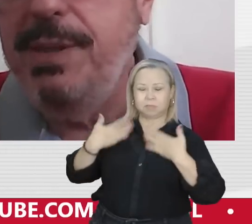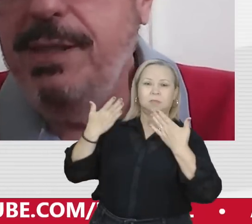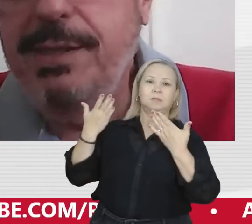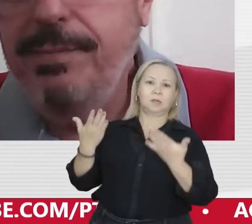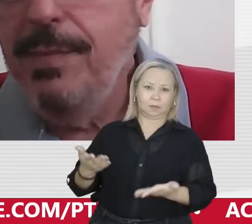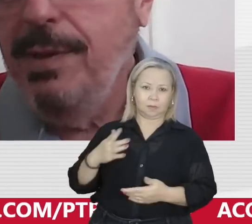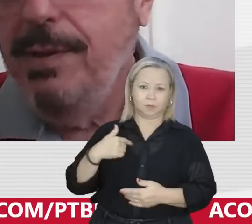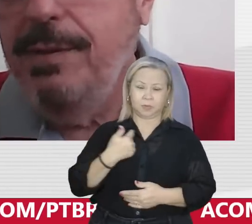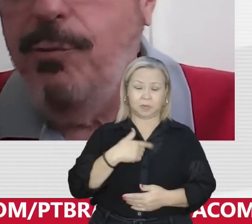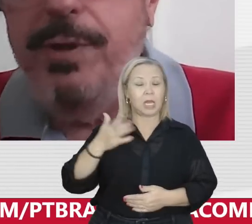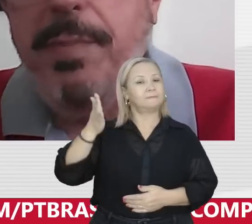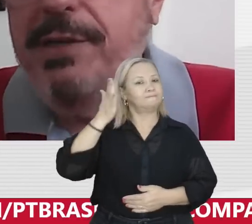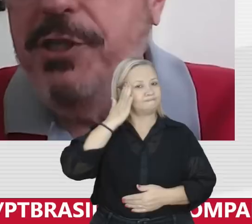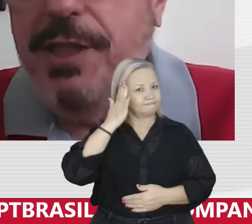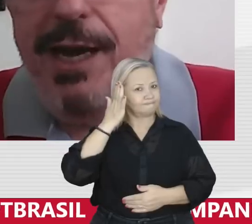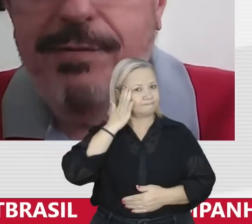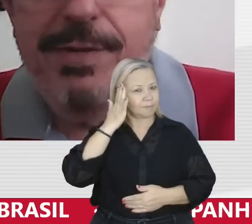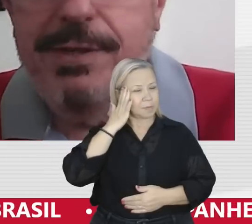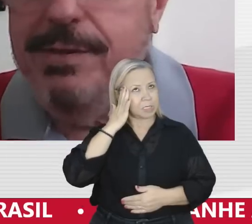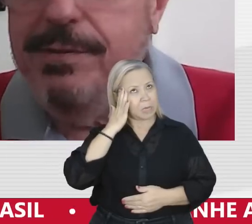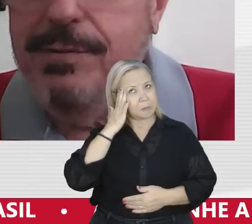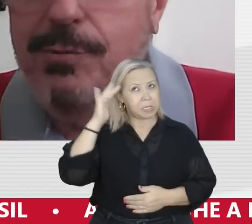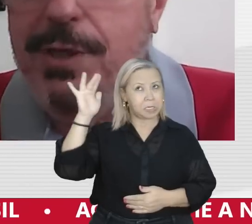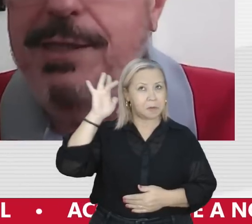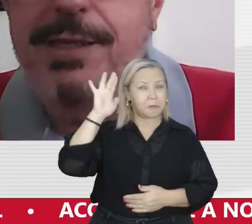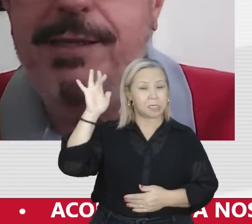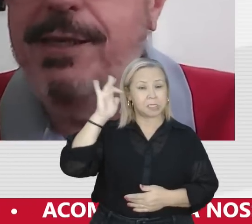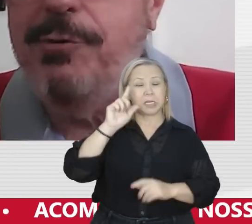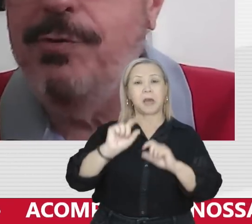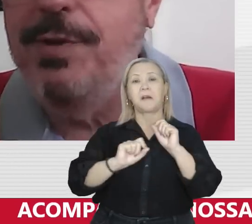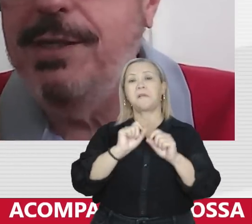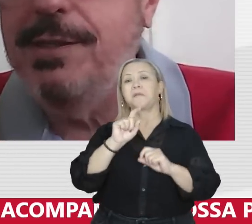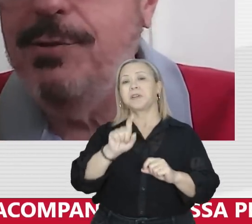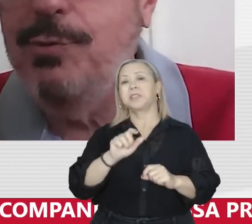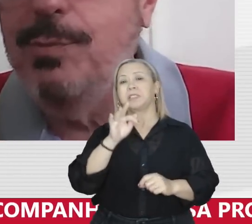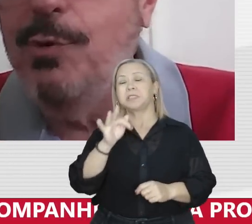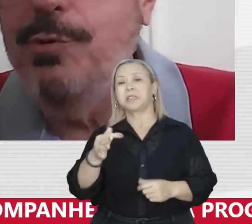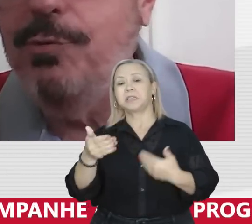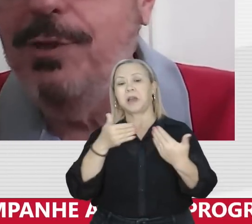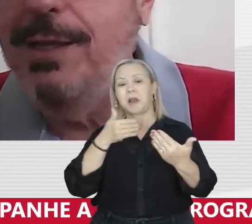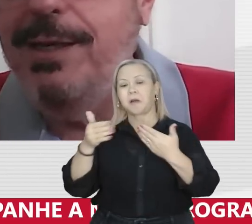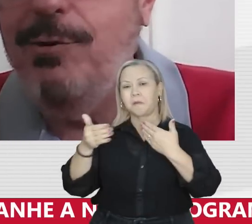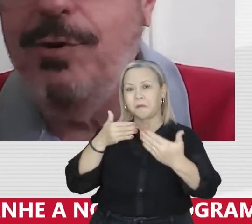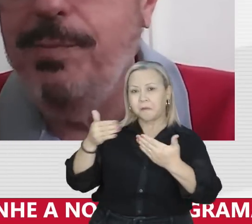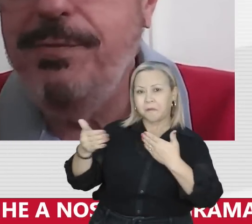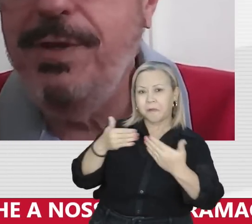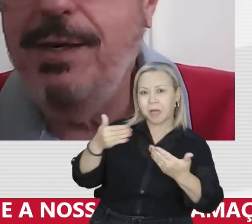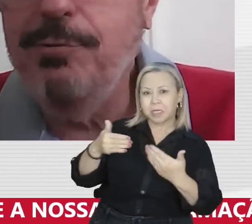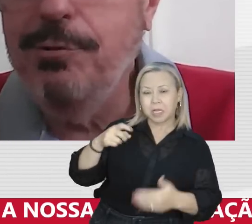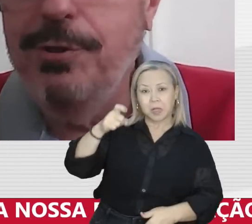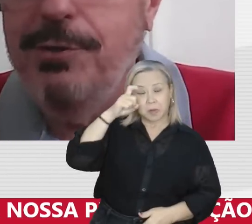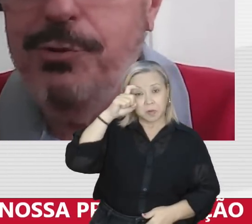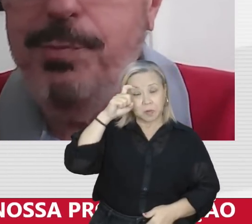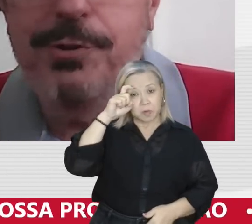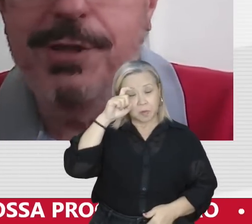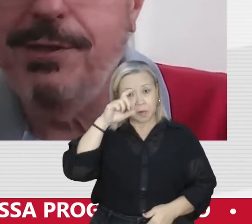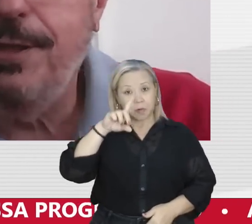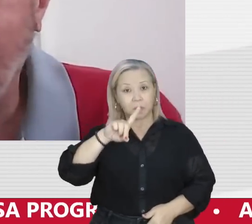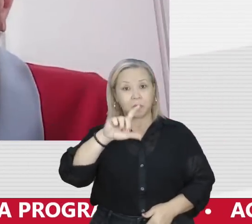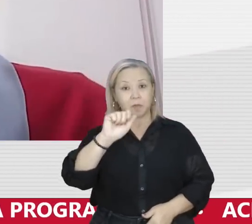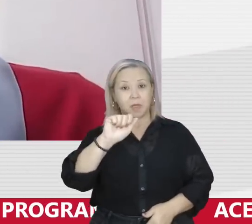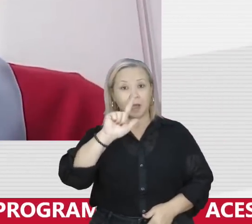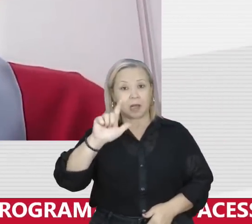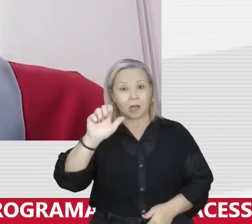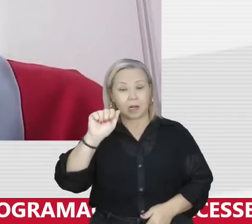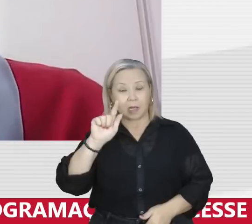gente sabia ou imaginava o que seria a conversa do Moro com o Dallagnol para ferrar o Lula nos processos